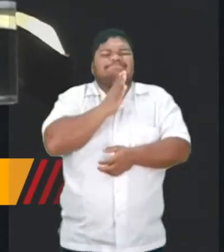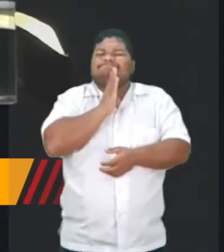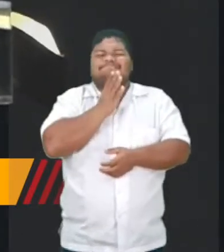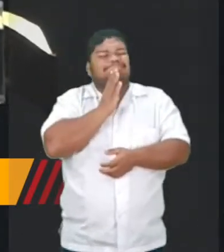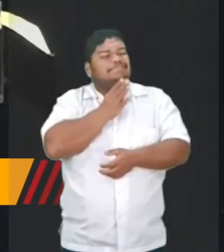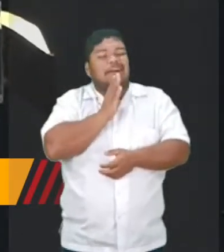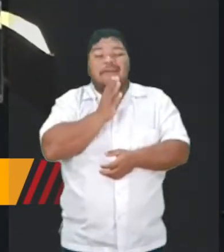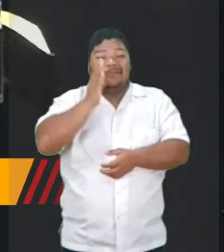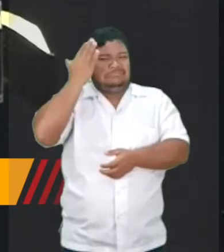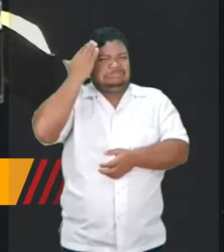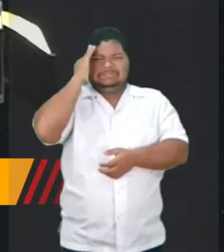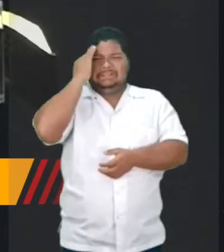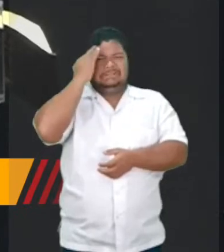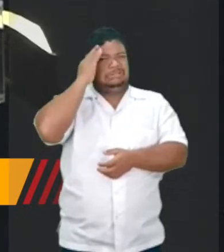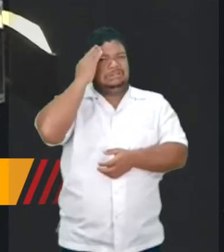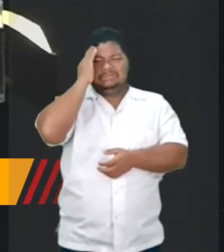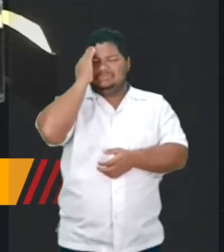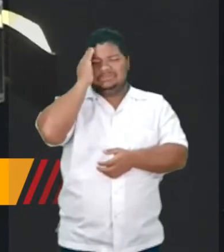compreendemos.